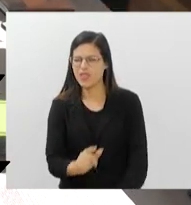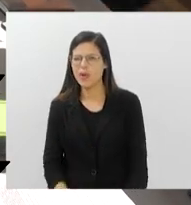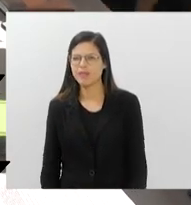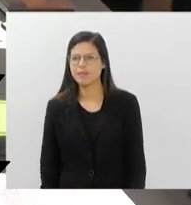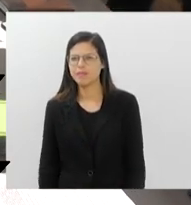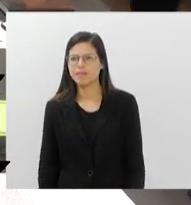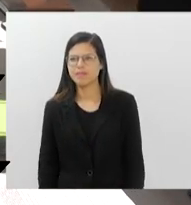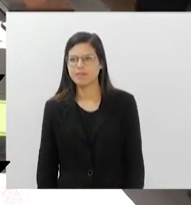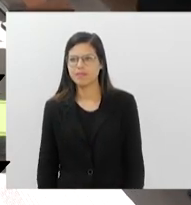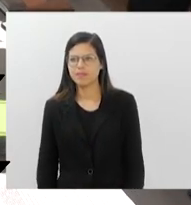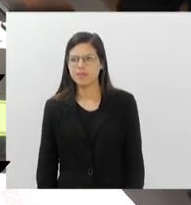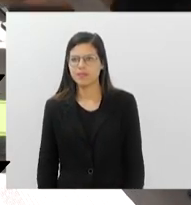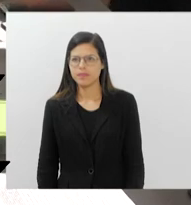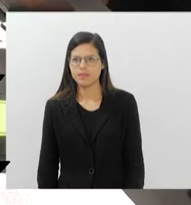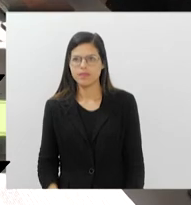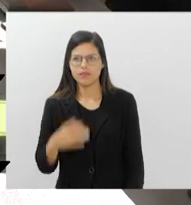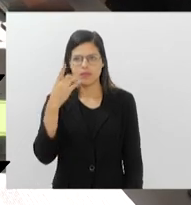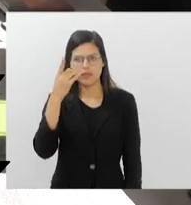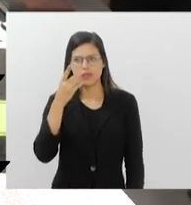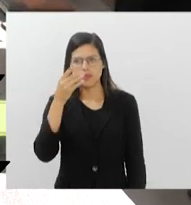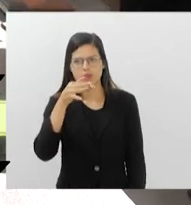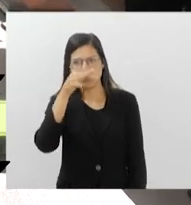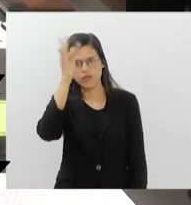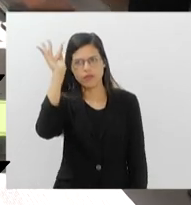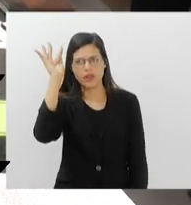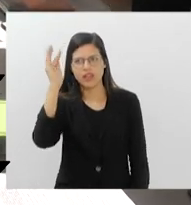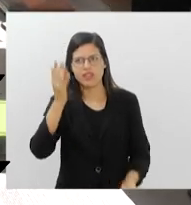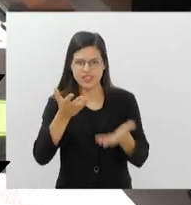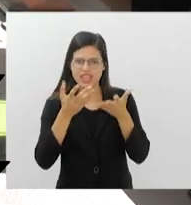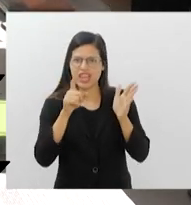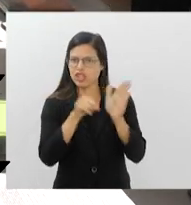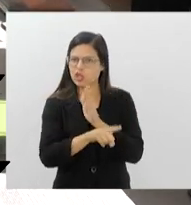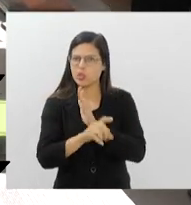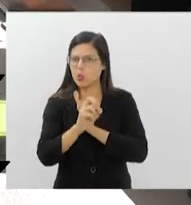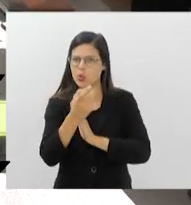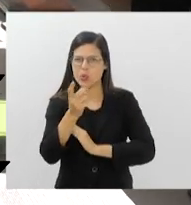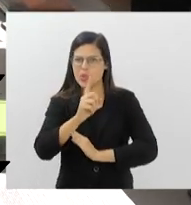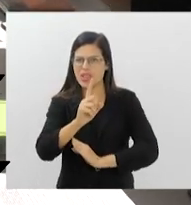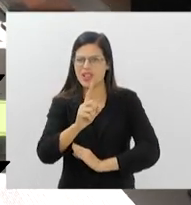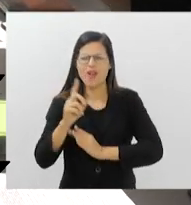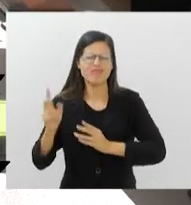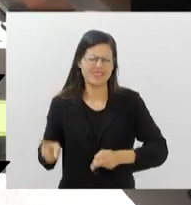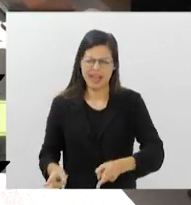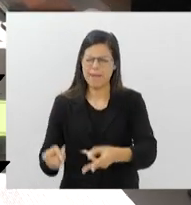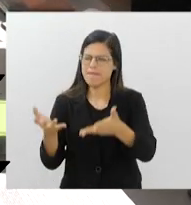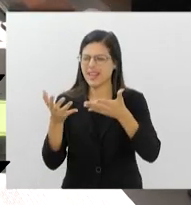aqui Deputado Fred quer um desconto ou não não sempre